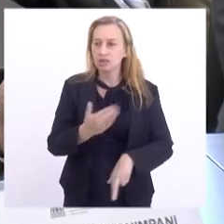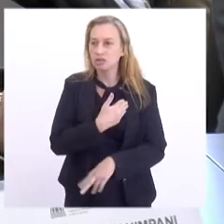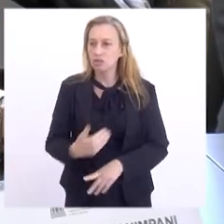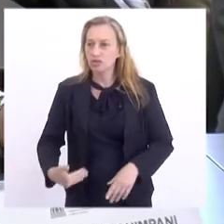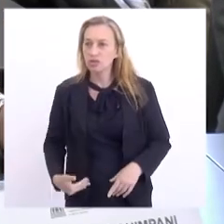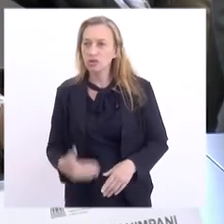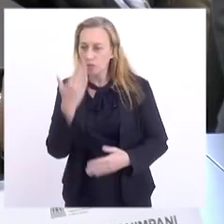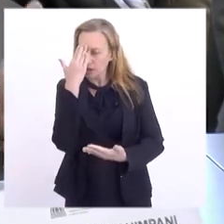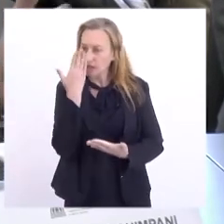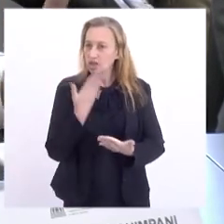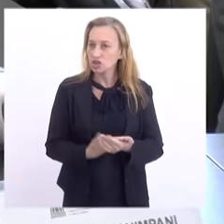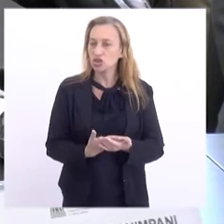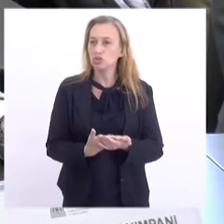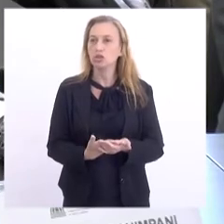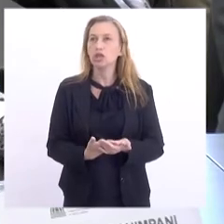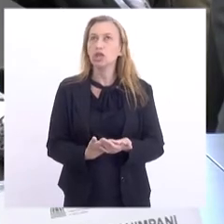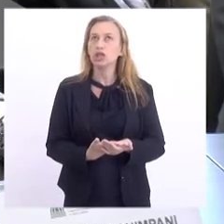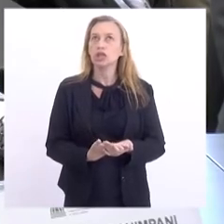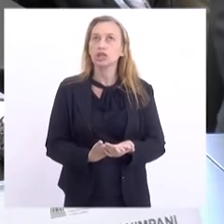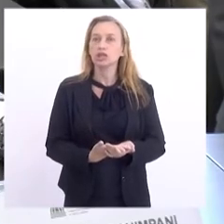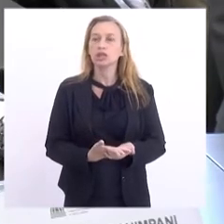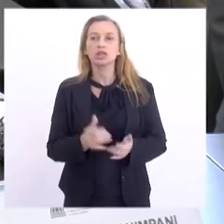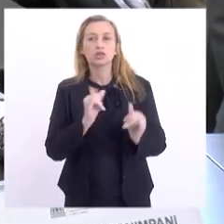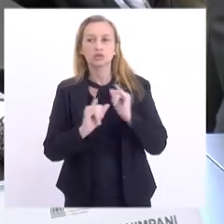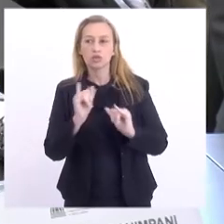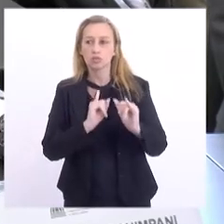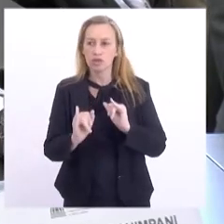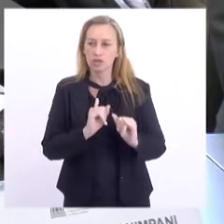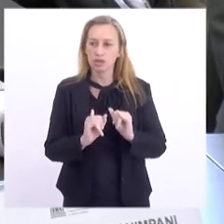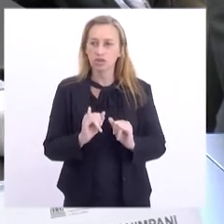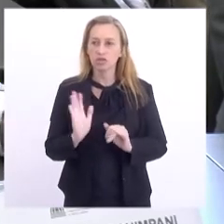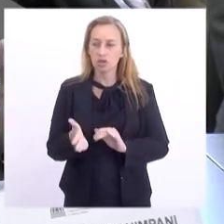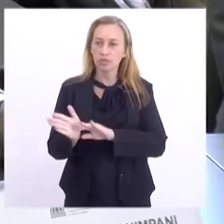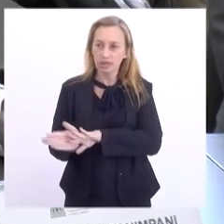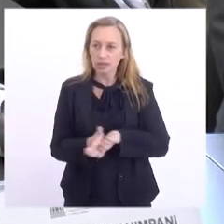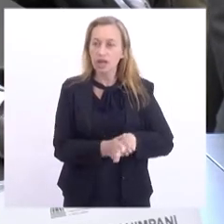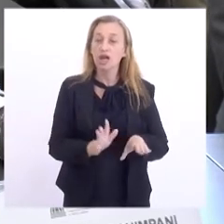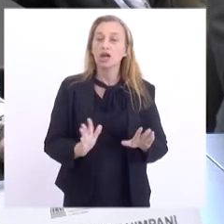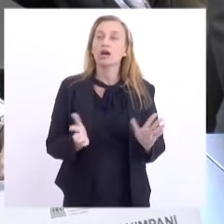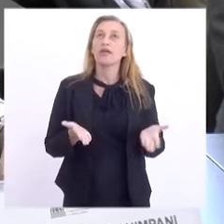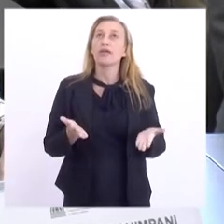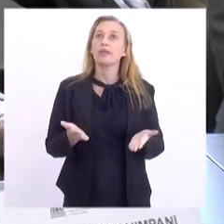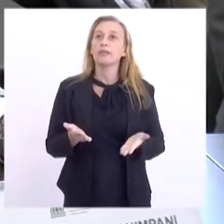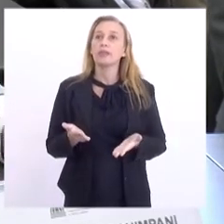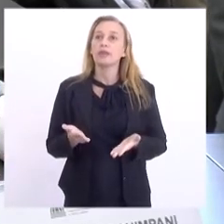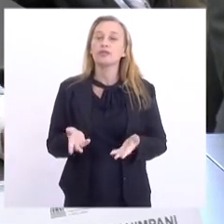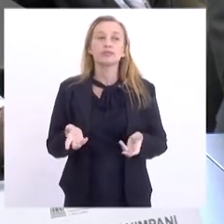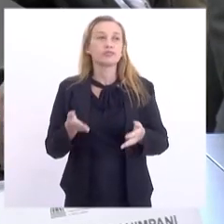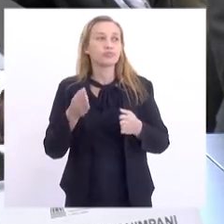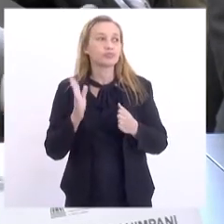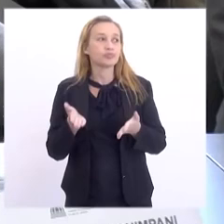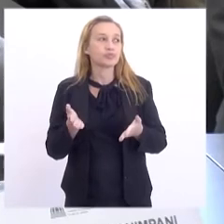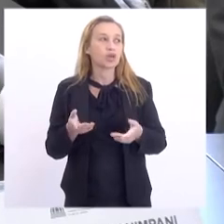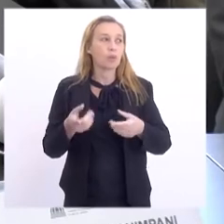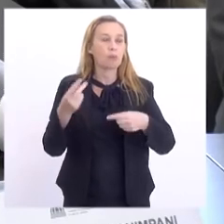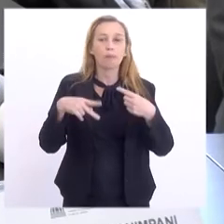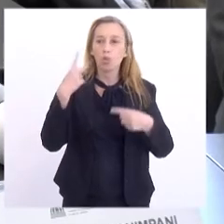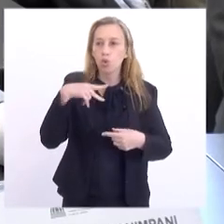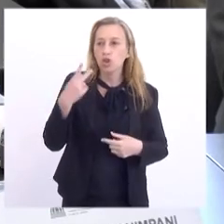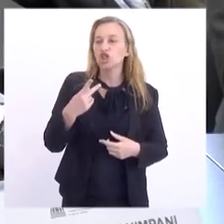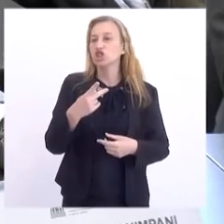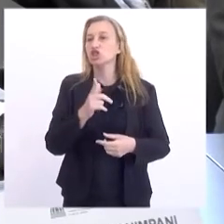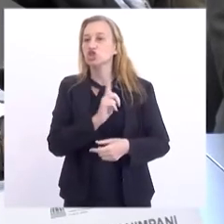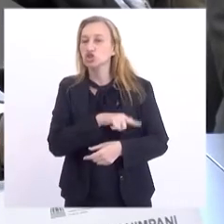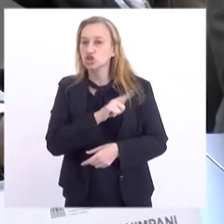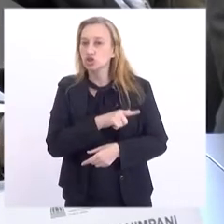eu acredito que esse simples essas essas informações são passadas sobre as especificidades de política de